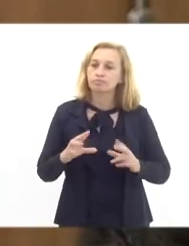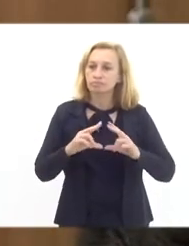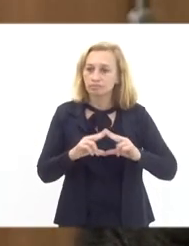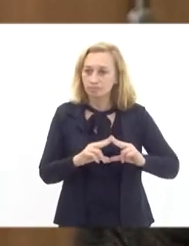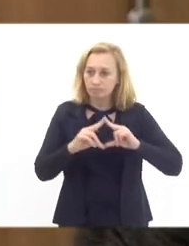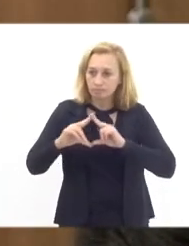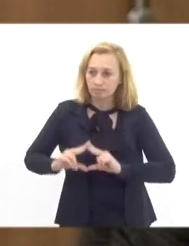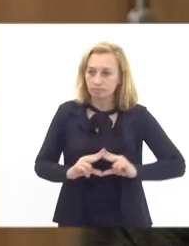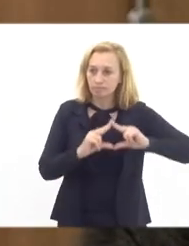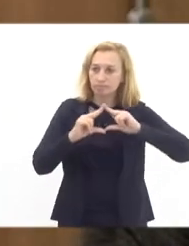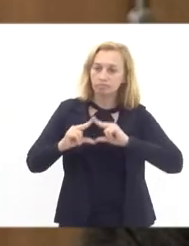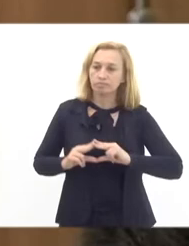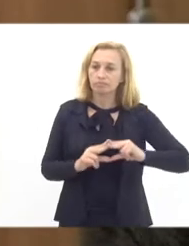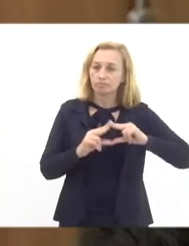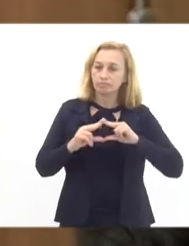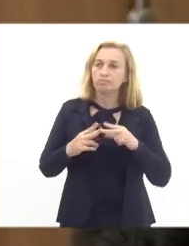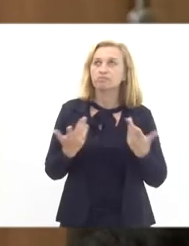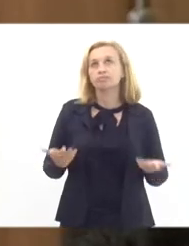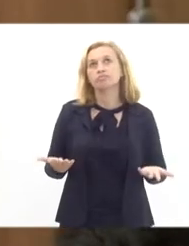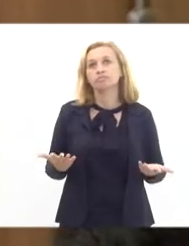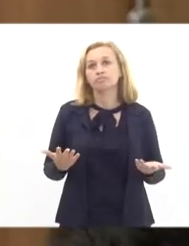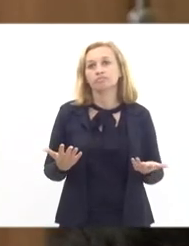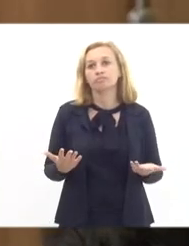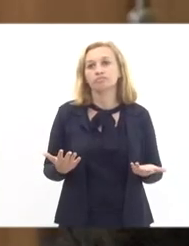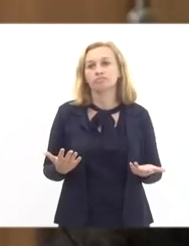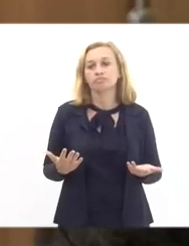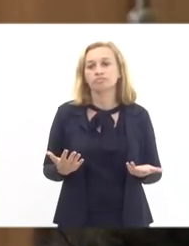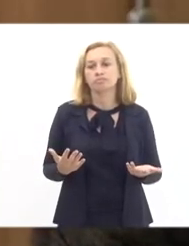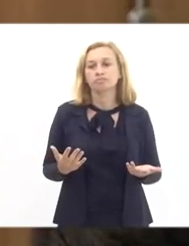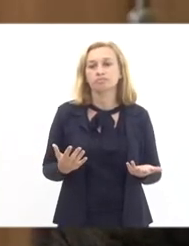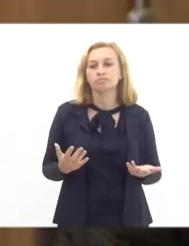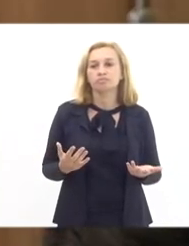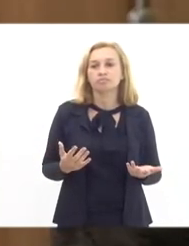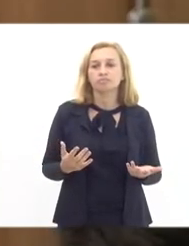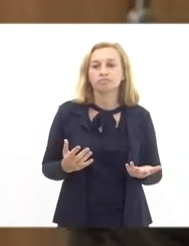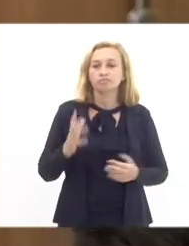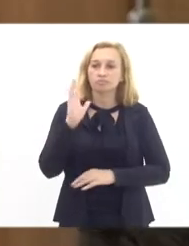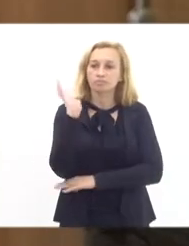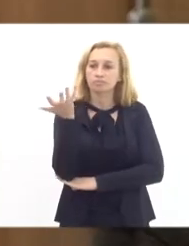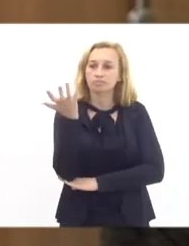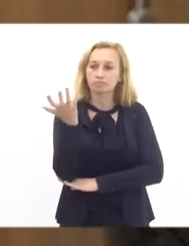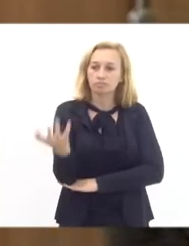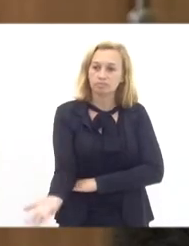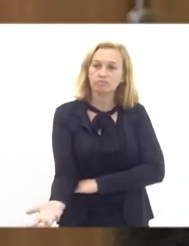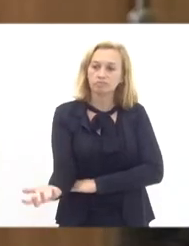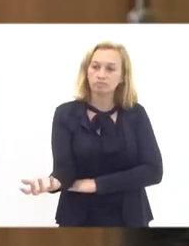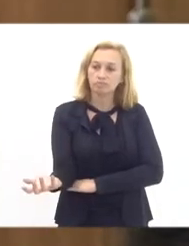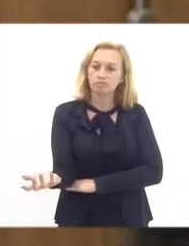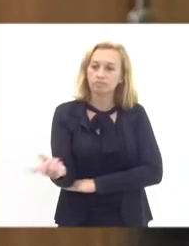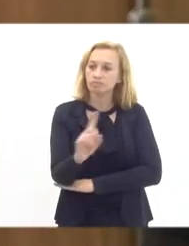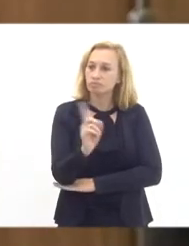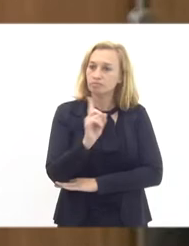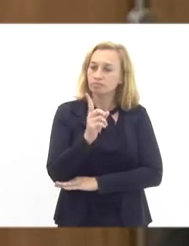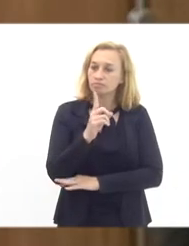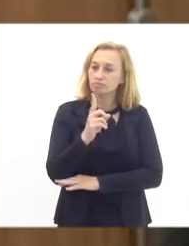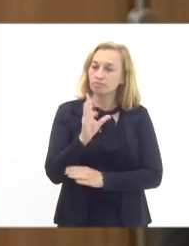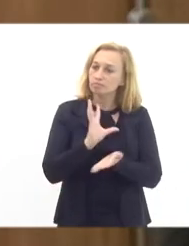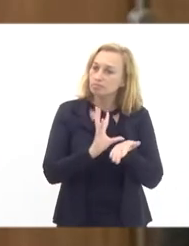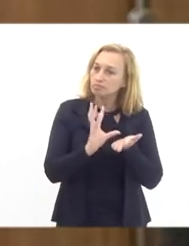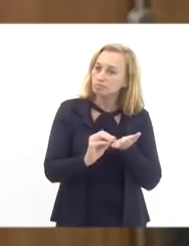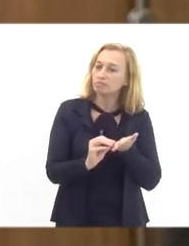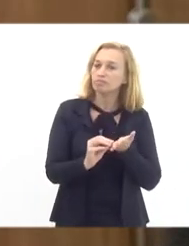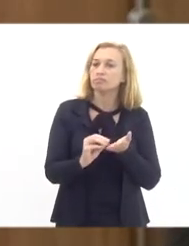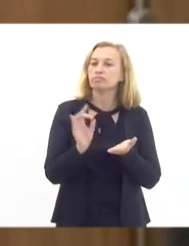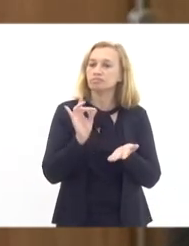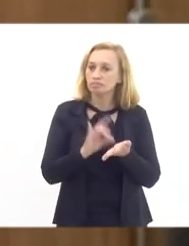reciclagem, como despoluição, desmatamento, reflorestamento, sejam pauta para